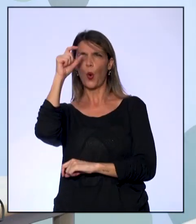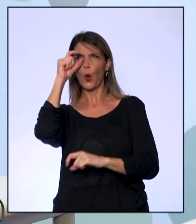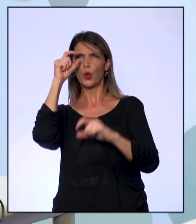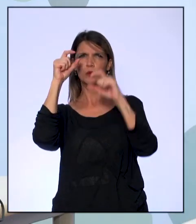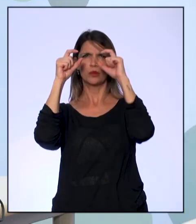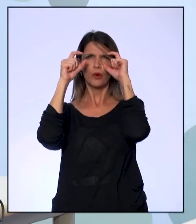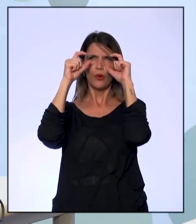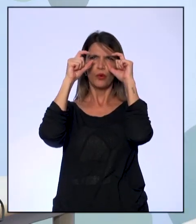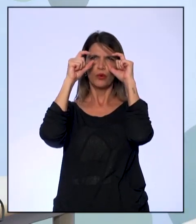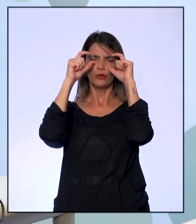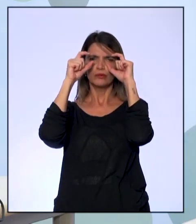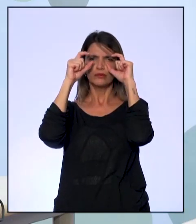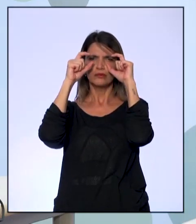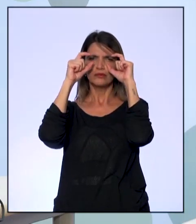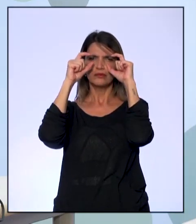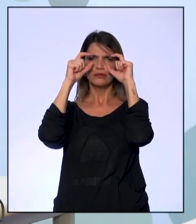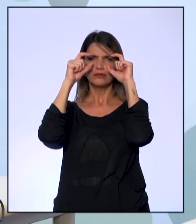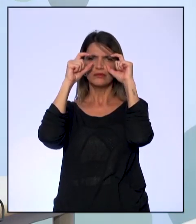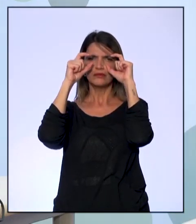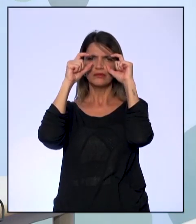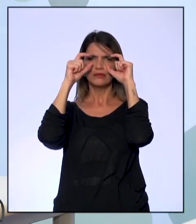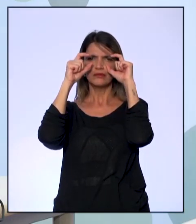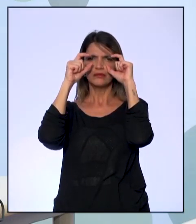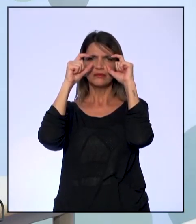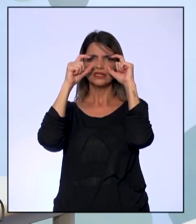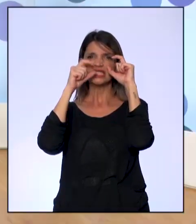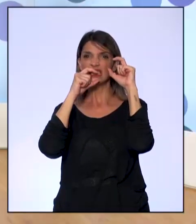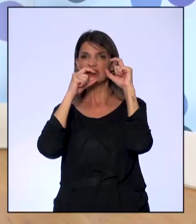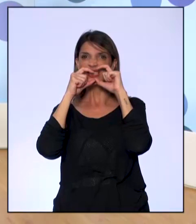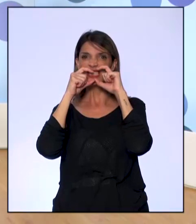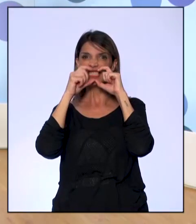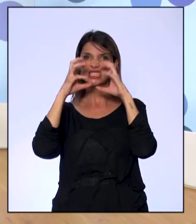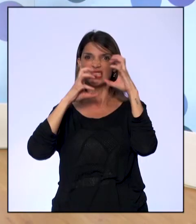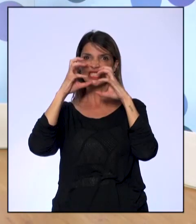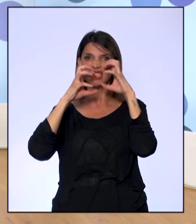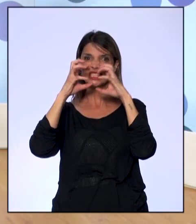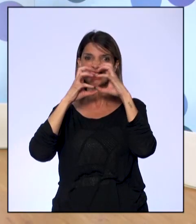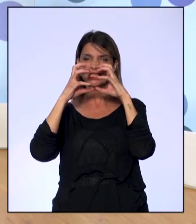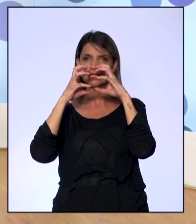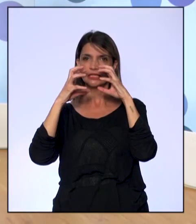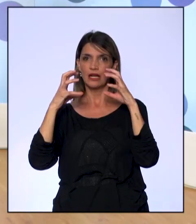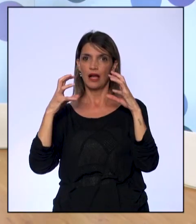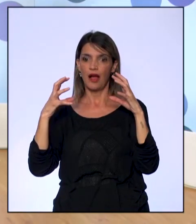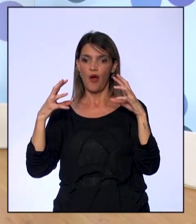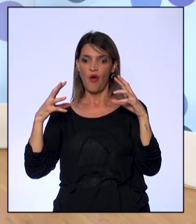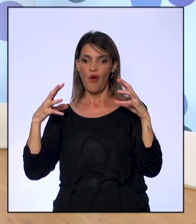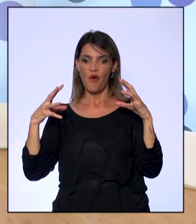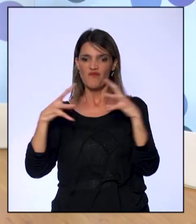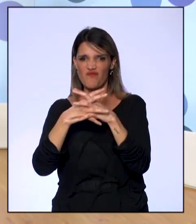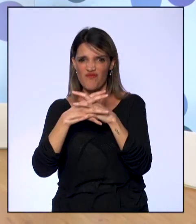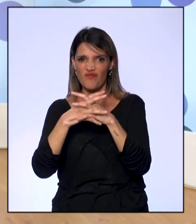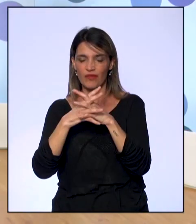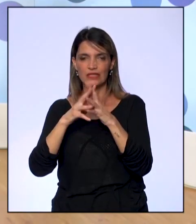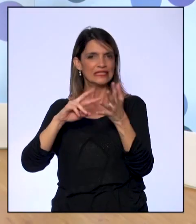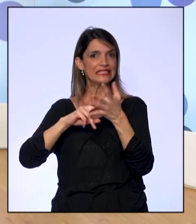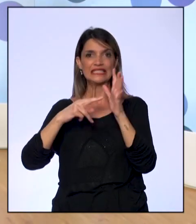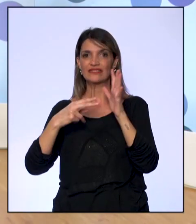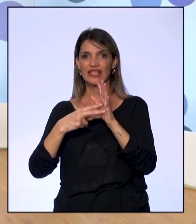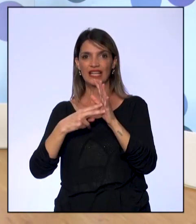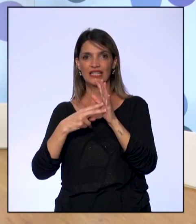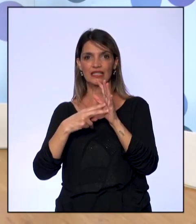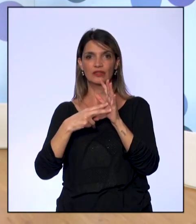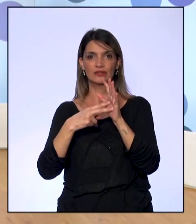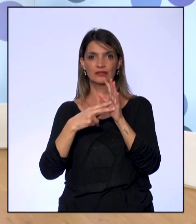não é um confronto é sim dente por dente como se fosse confrontar tem um significado é um tipo de